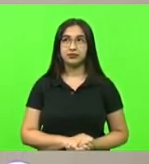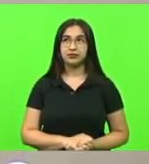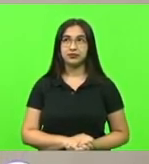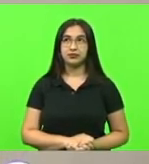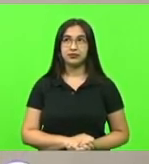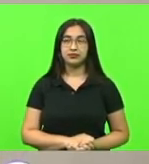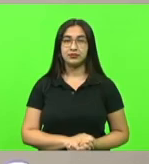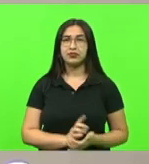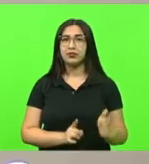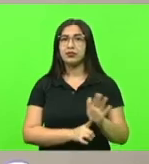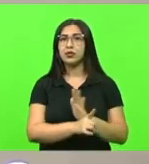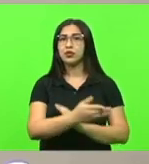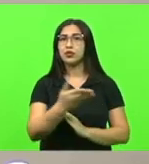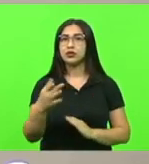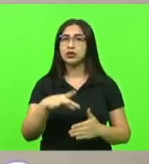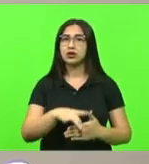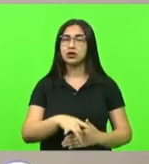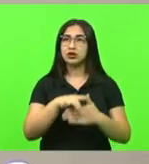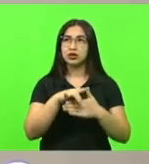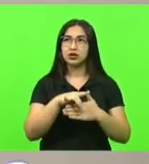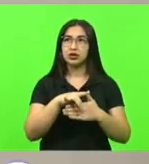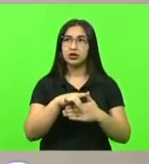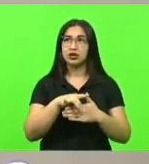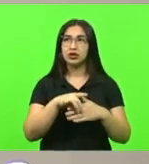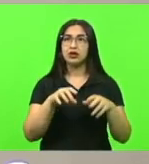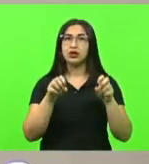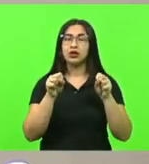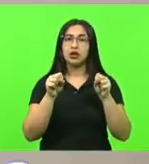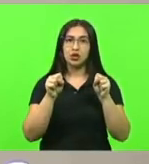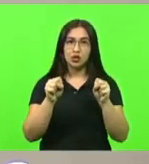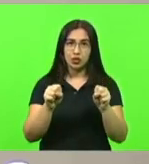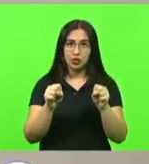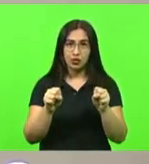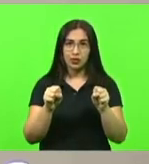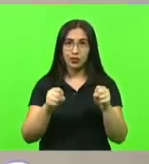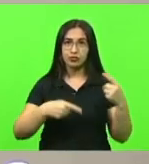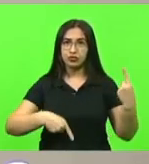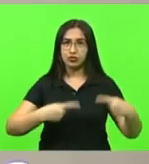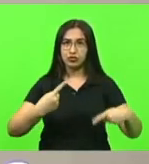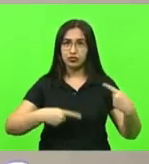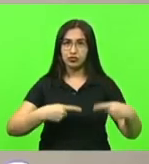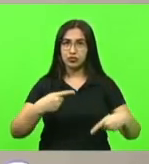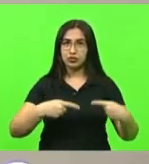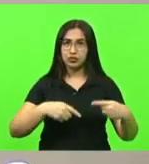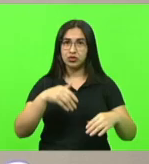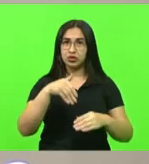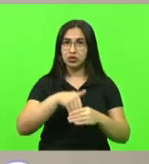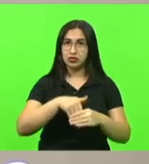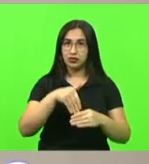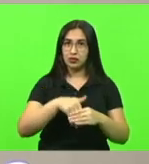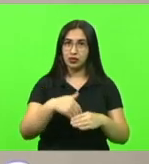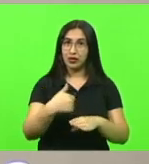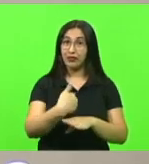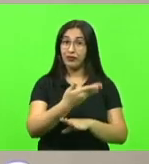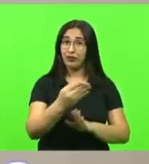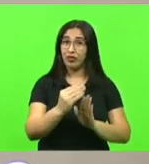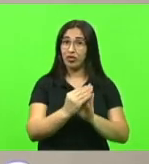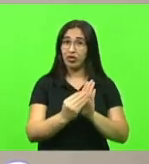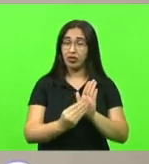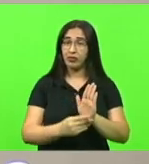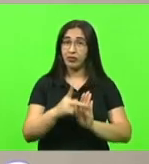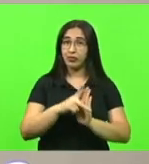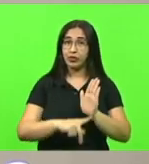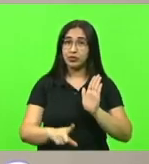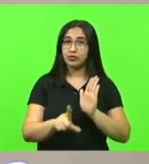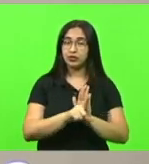Consulto, senhores líderes, se nós podemos discutirmos e votarmos. Extra pauta, os seguintes projetos